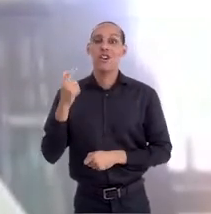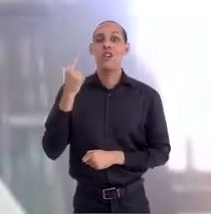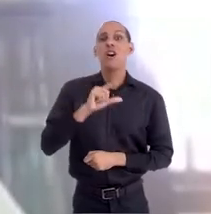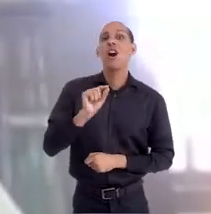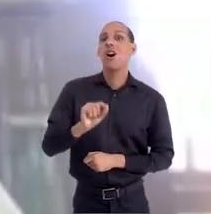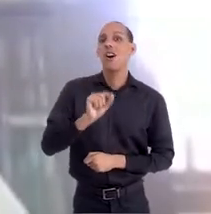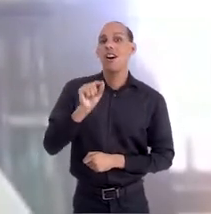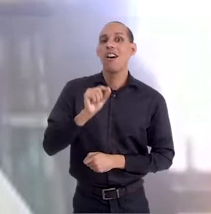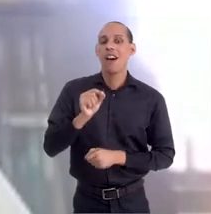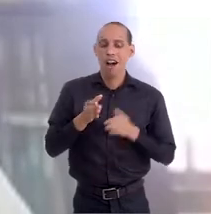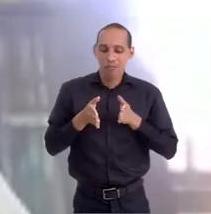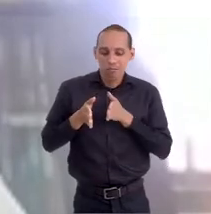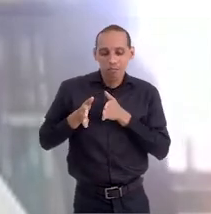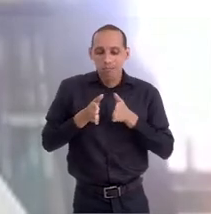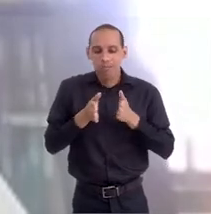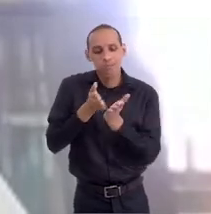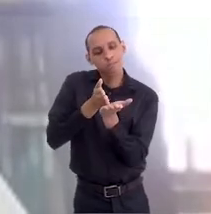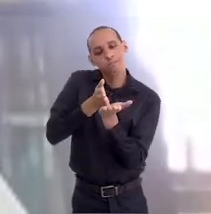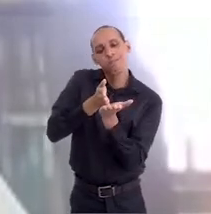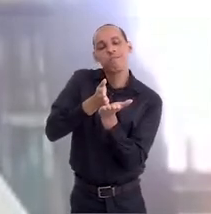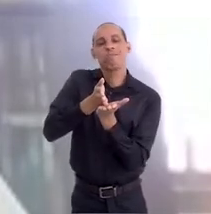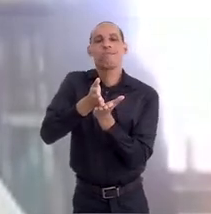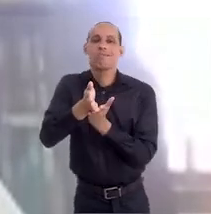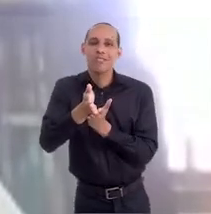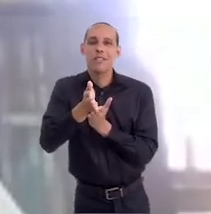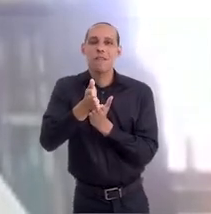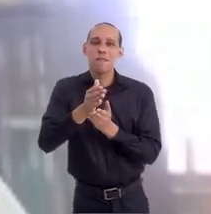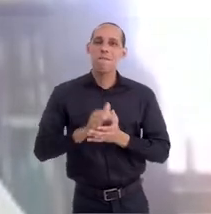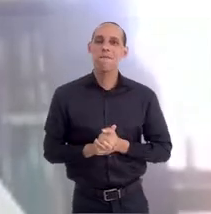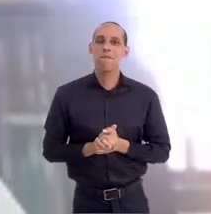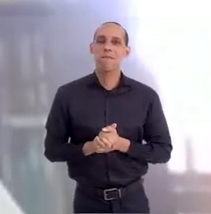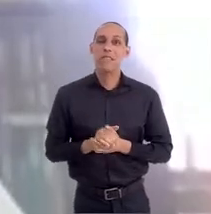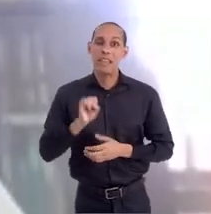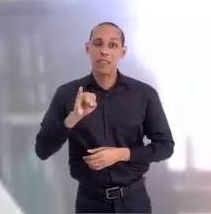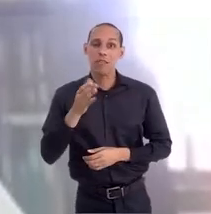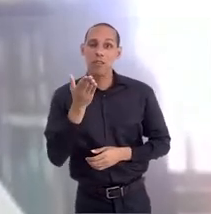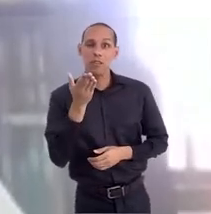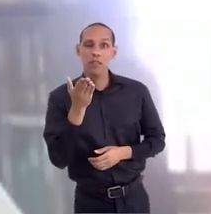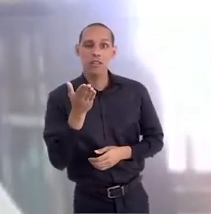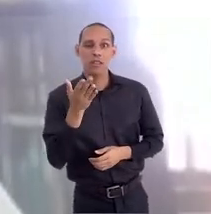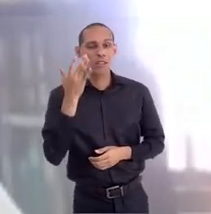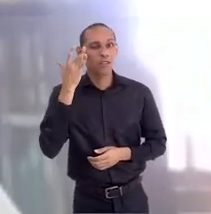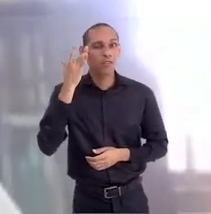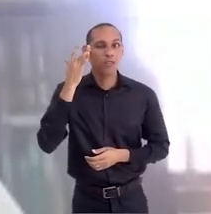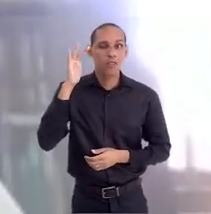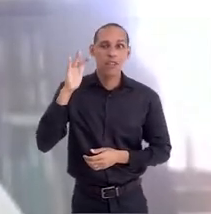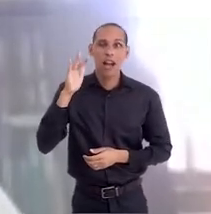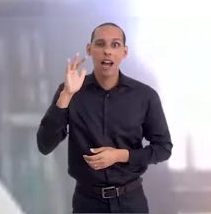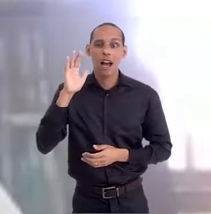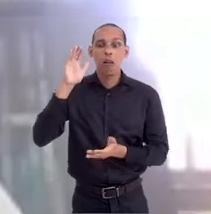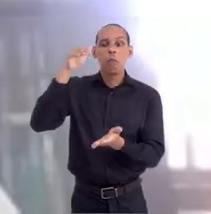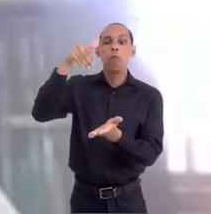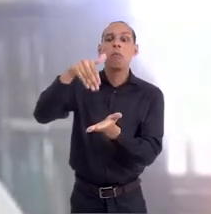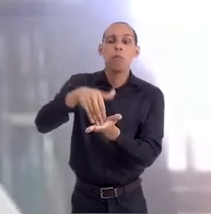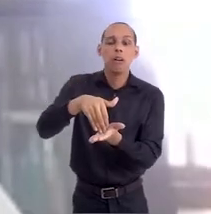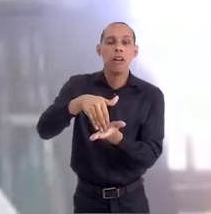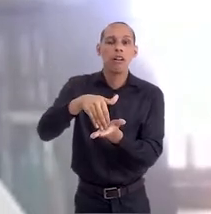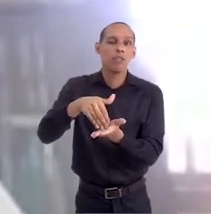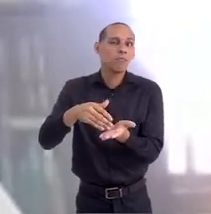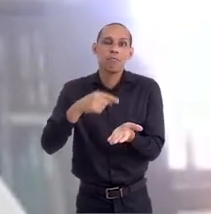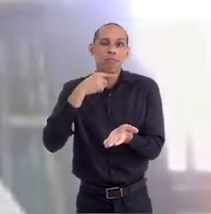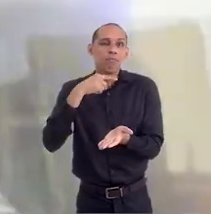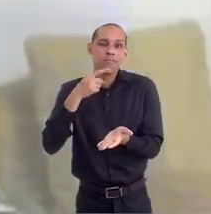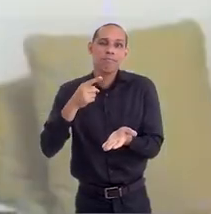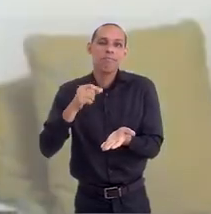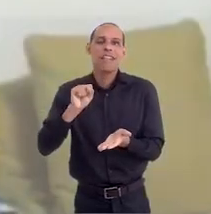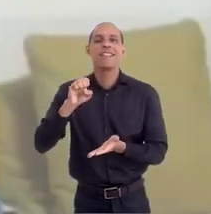possa ser direcionado, digamos assim. Né? Sêneca dizia, né, navegante, se você não sabe o porto de seu destino, nenhum caminho